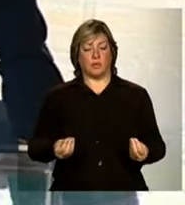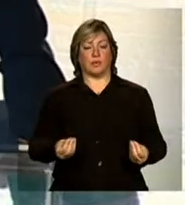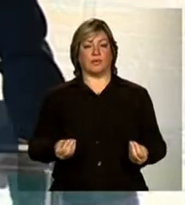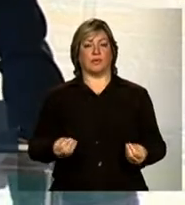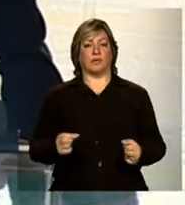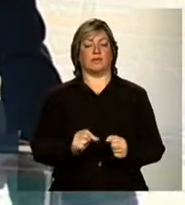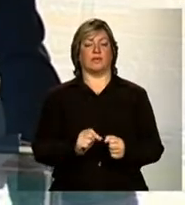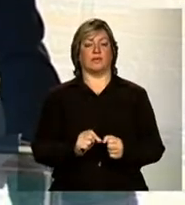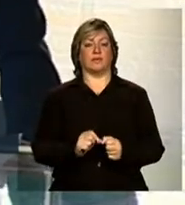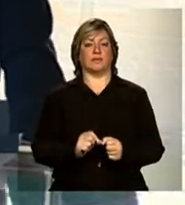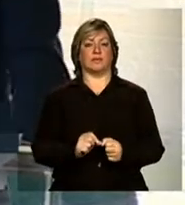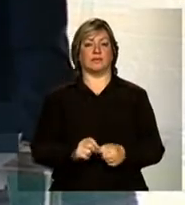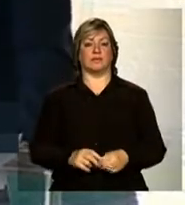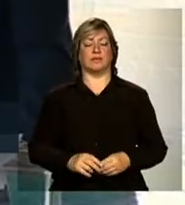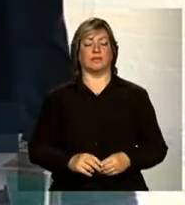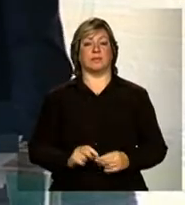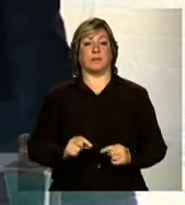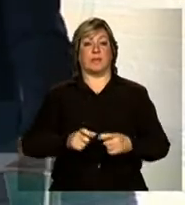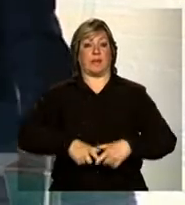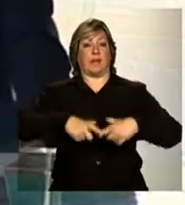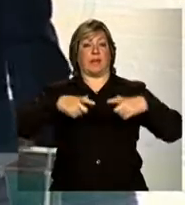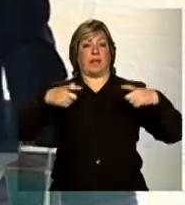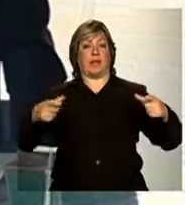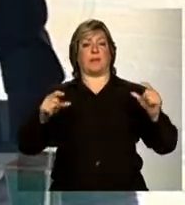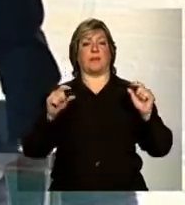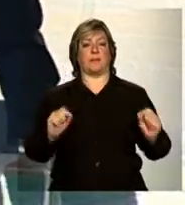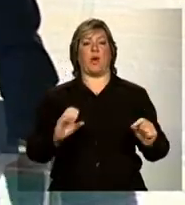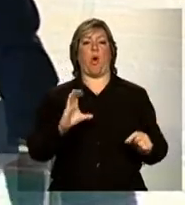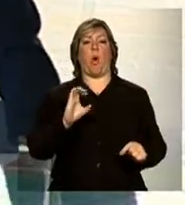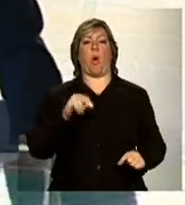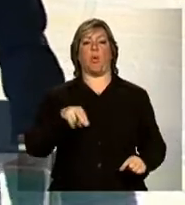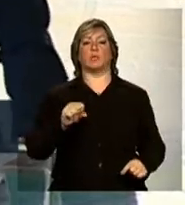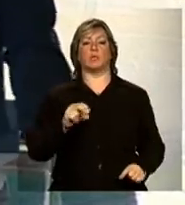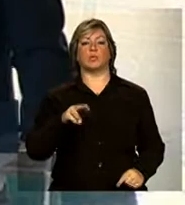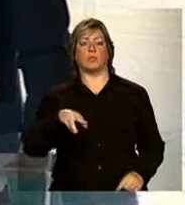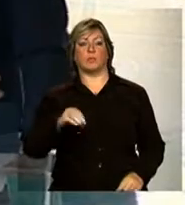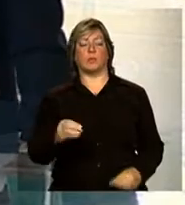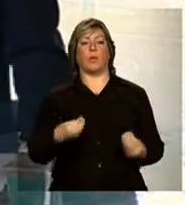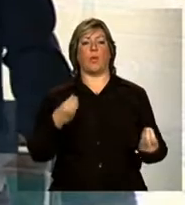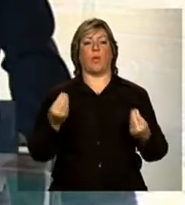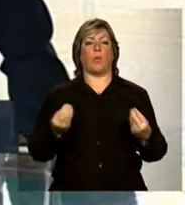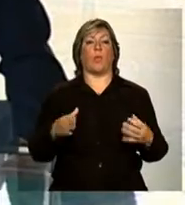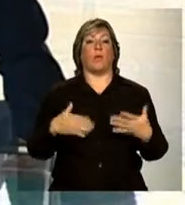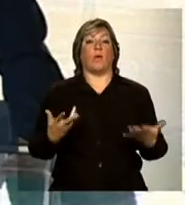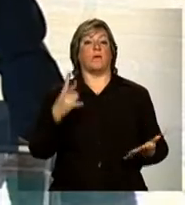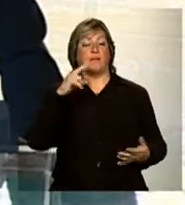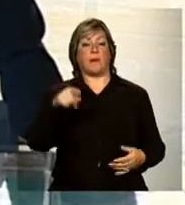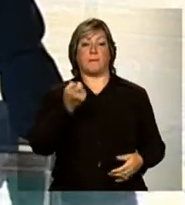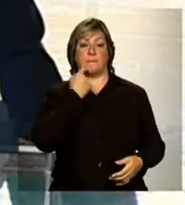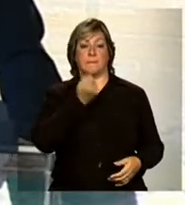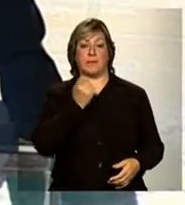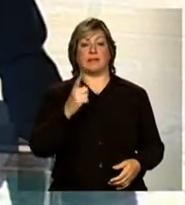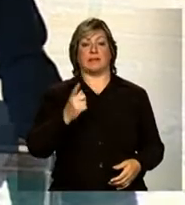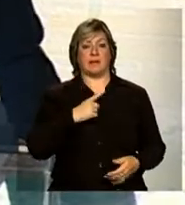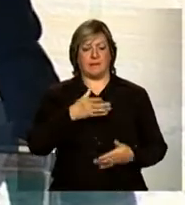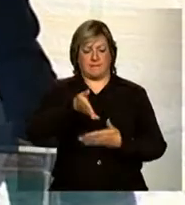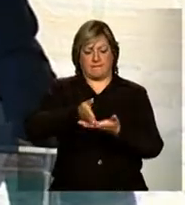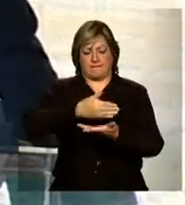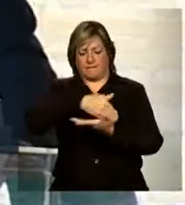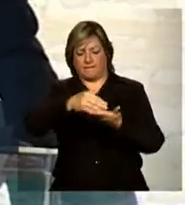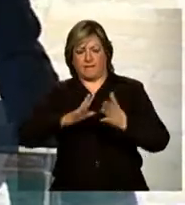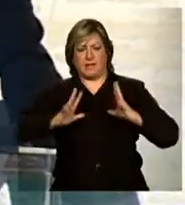assim e ampliar o consumo quando ver que o peixe tem uma manipulação